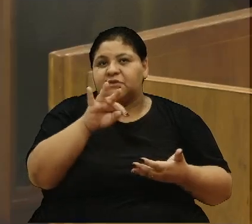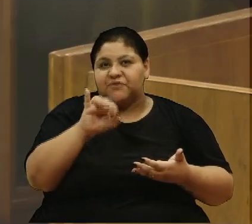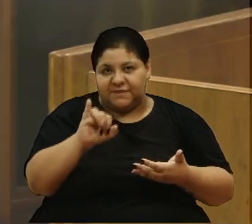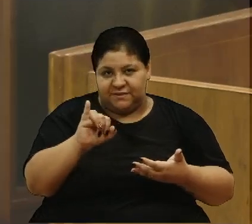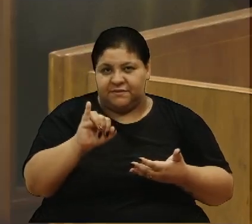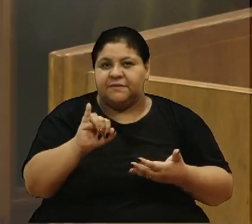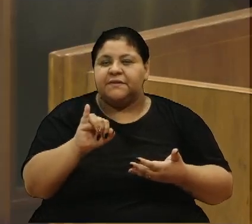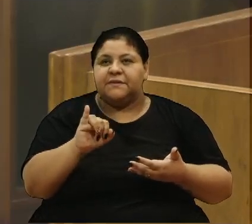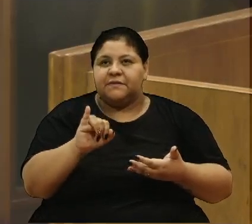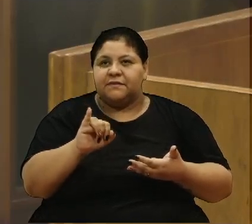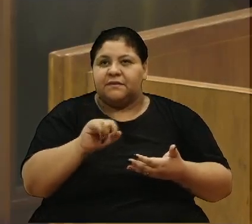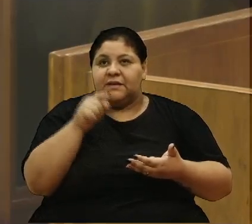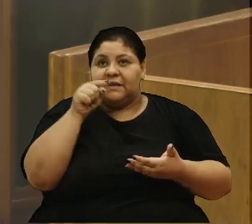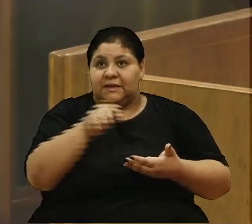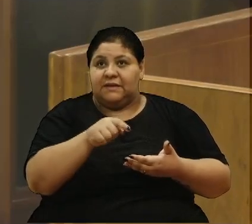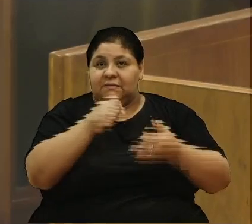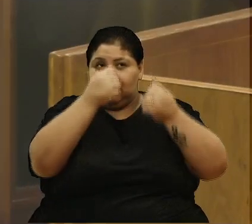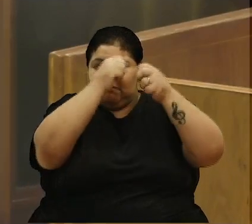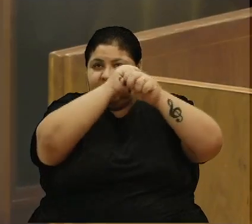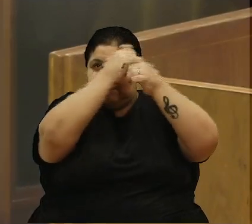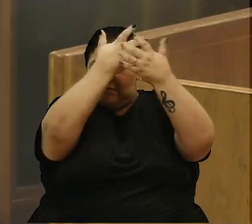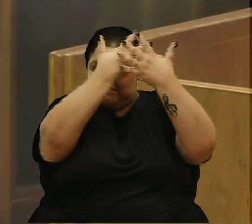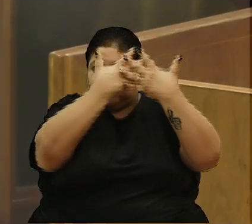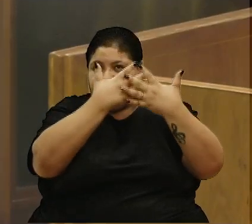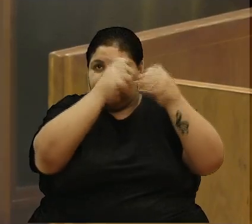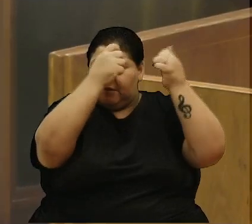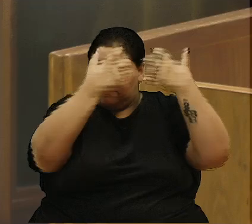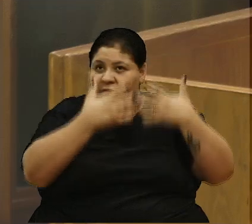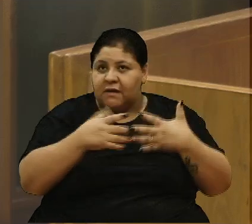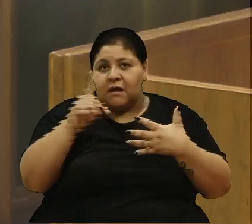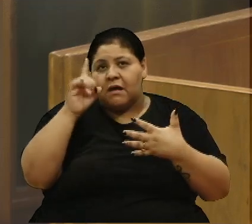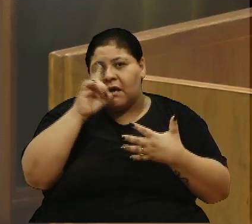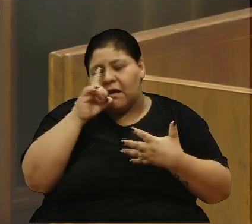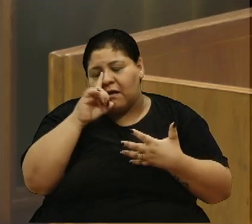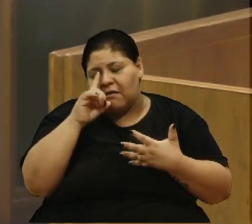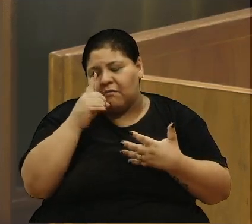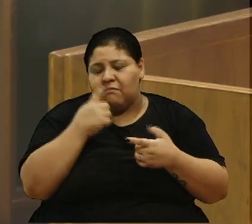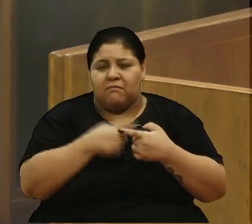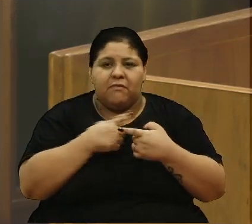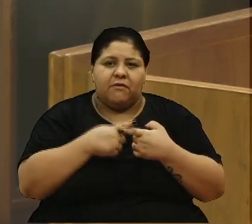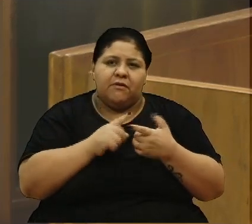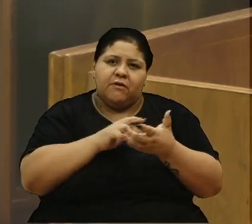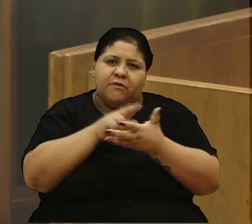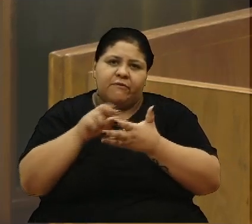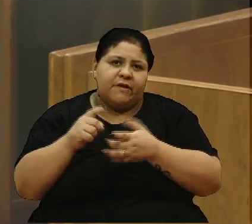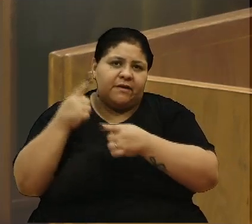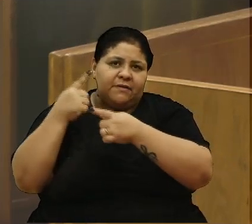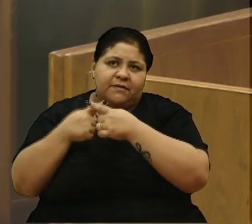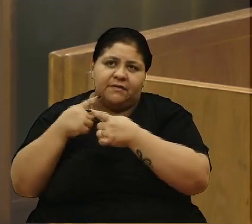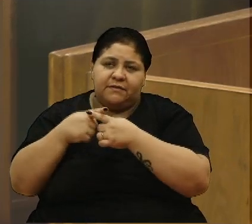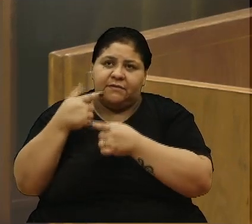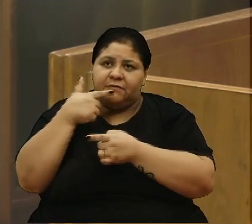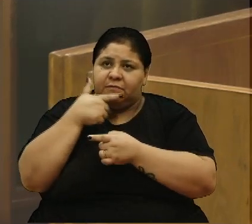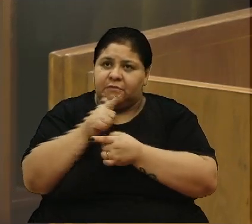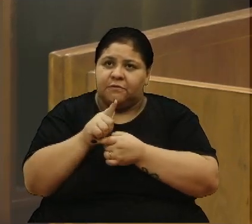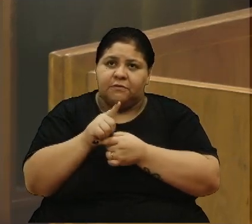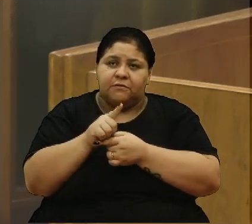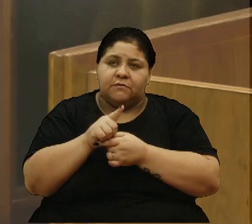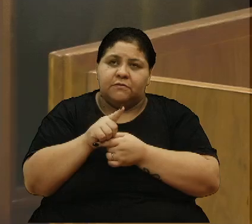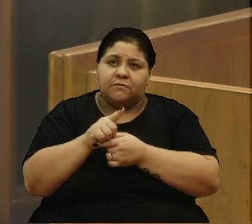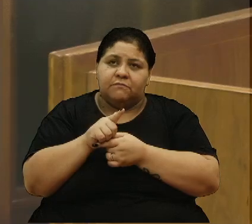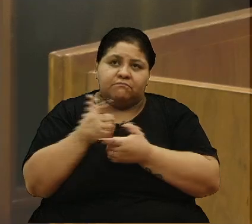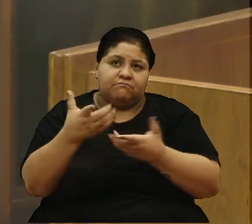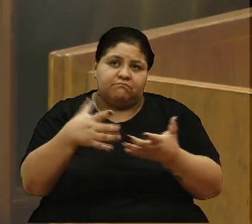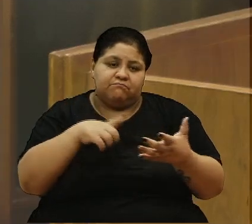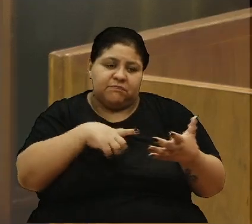e ali está bem claro isso, e que muitas vezes a mãe, por uma série de motivos, naquele momento não consegue, né, não